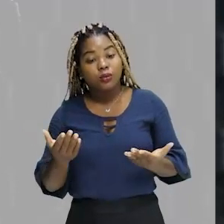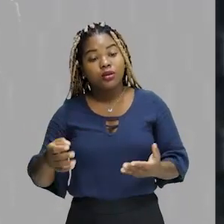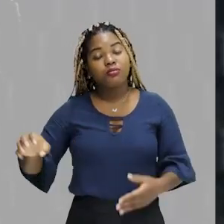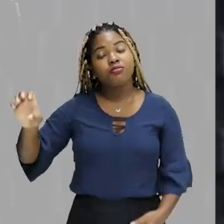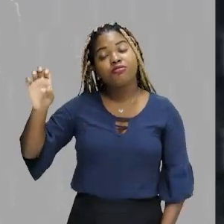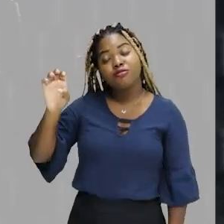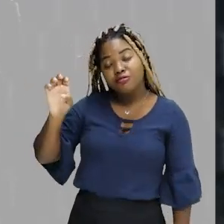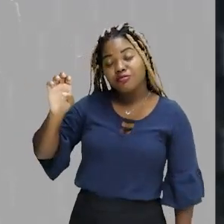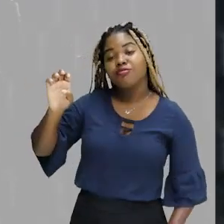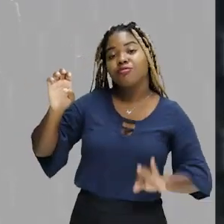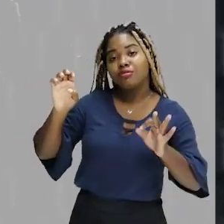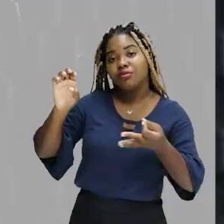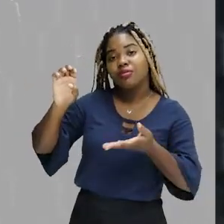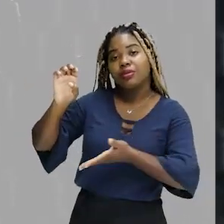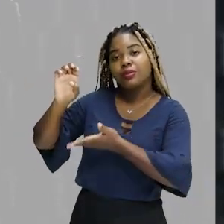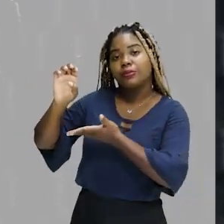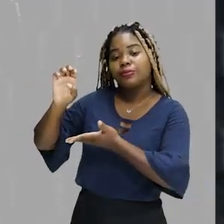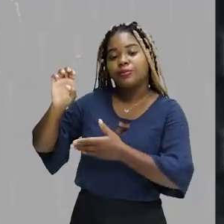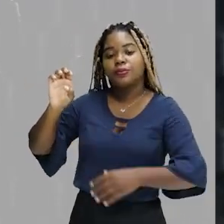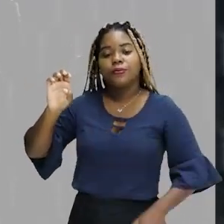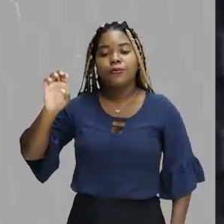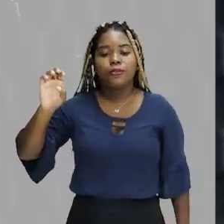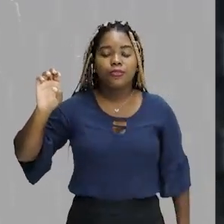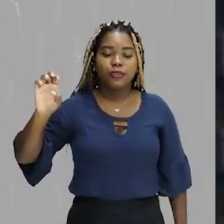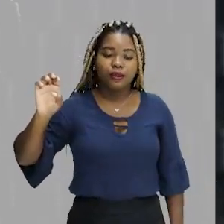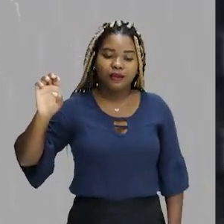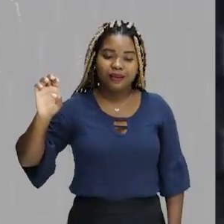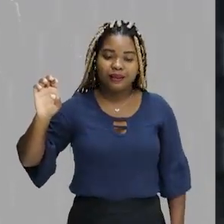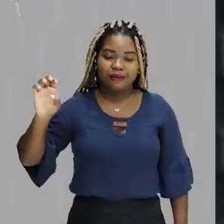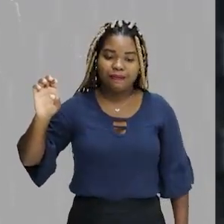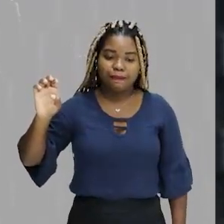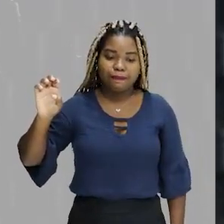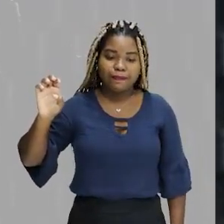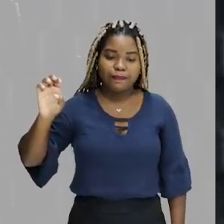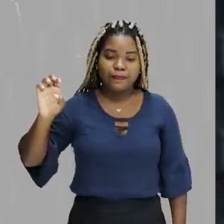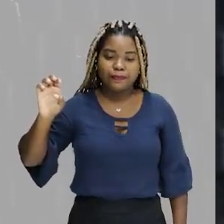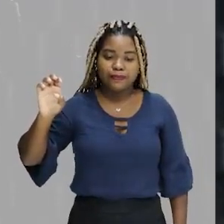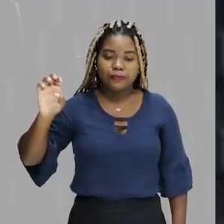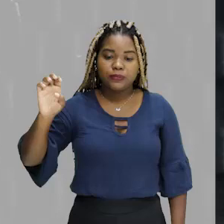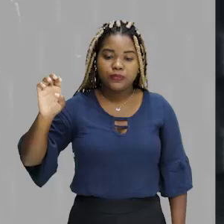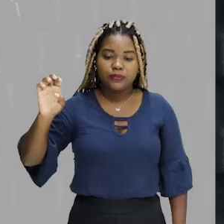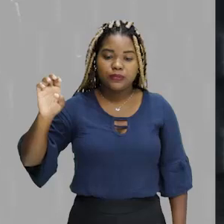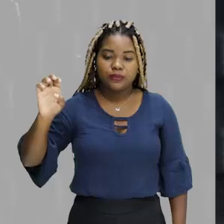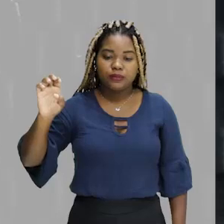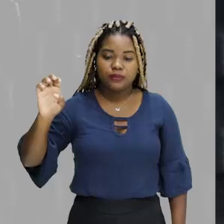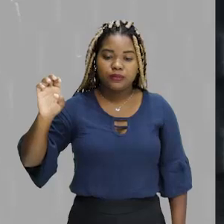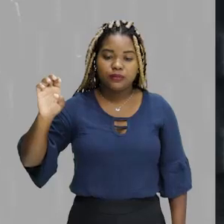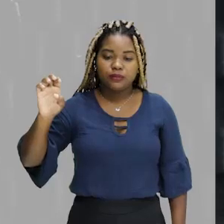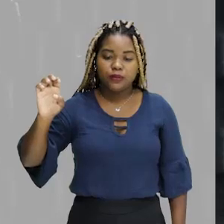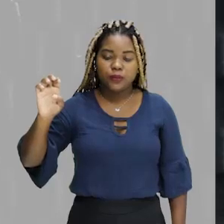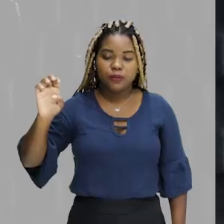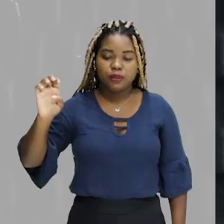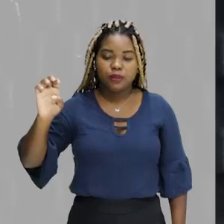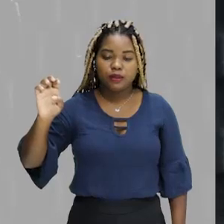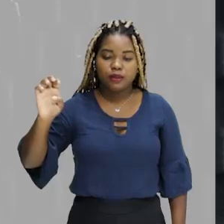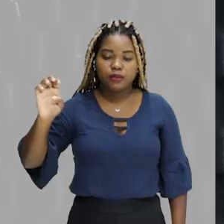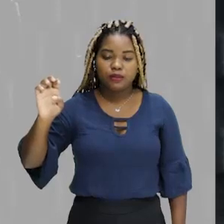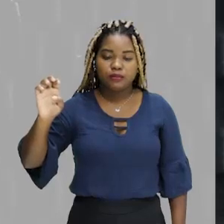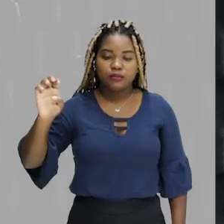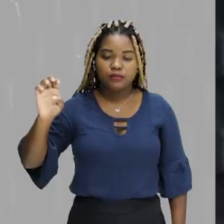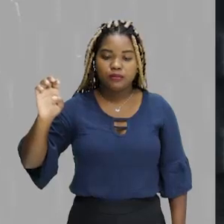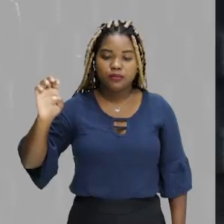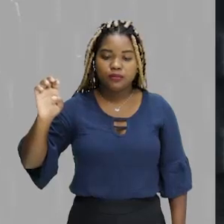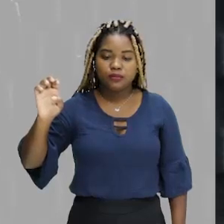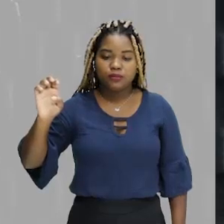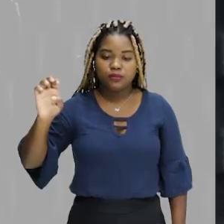E. Ó. O conjunto 2 é formado por um álcool aromático e um éter aromático, sendo ambos